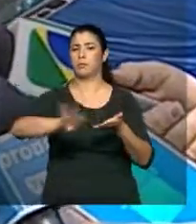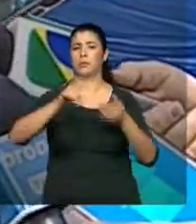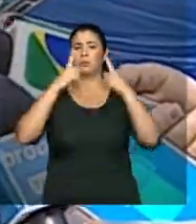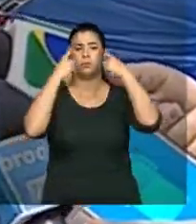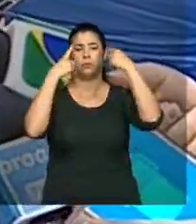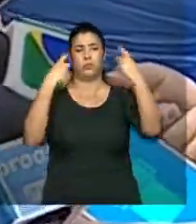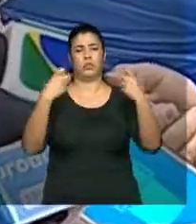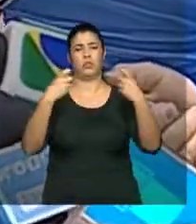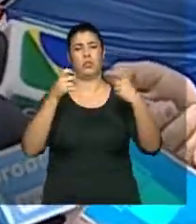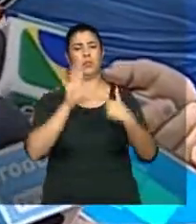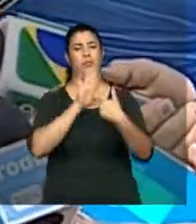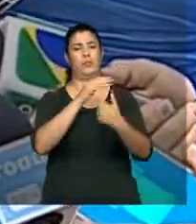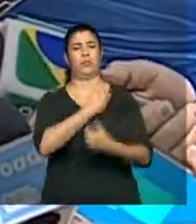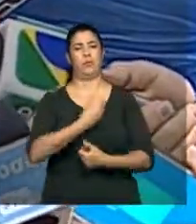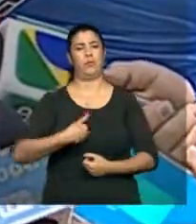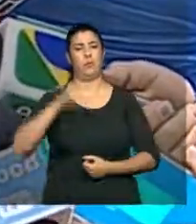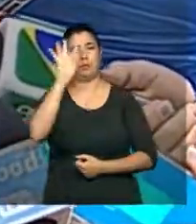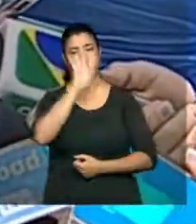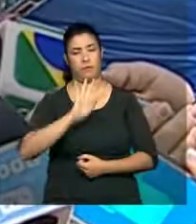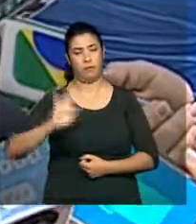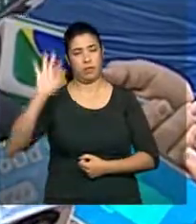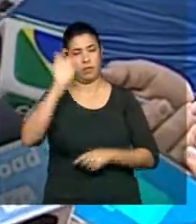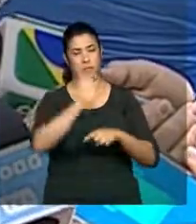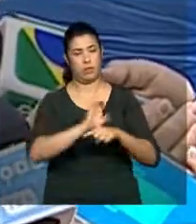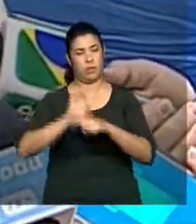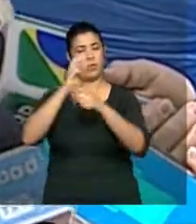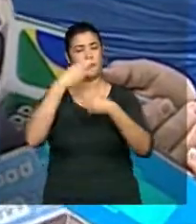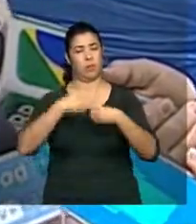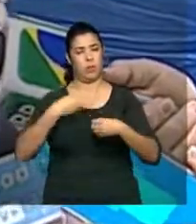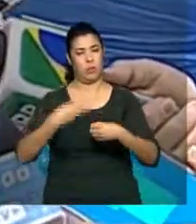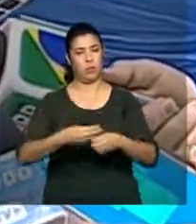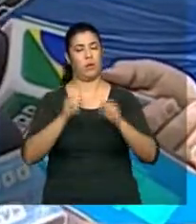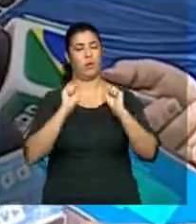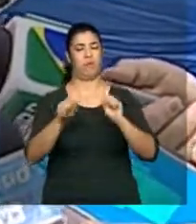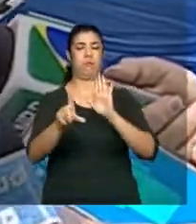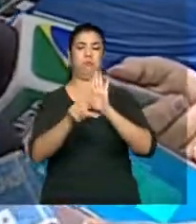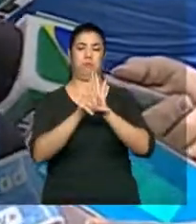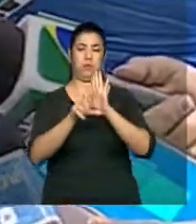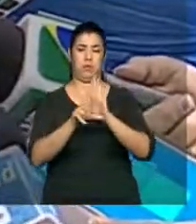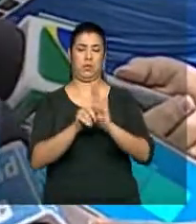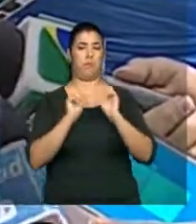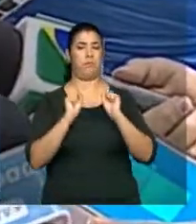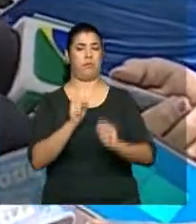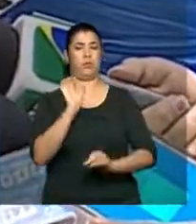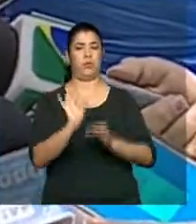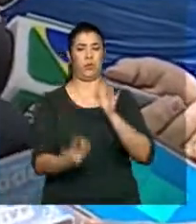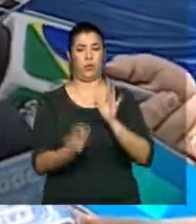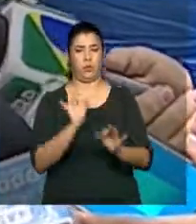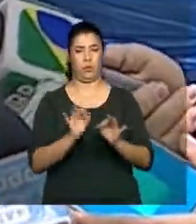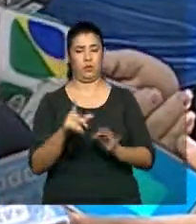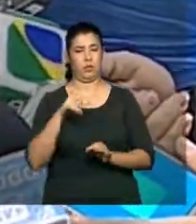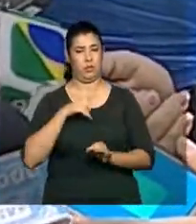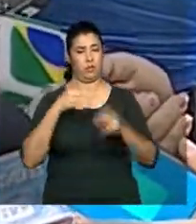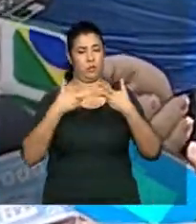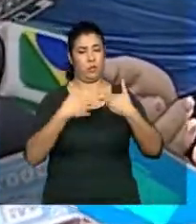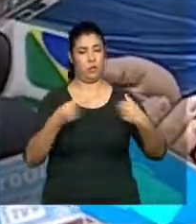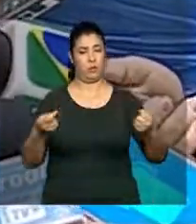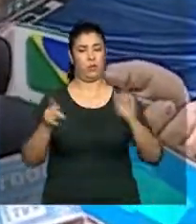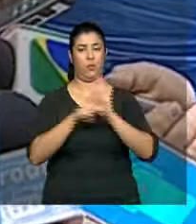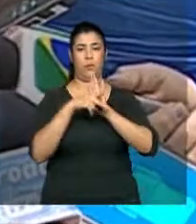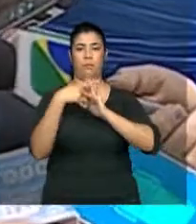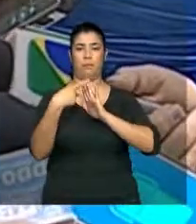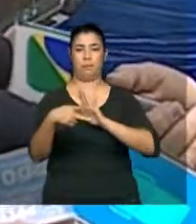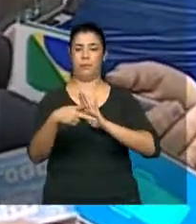não só pelo governo federal, mas governos estaduais, municipais, poder legislativo, poder judiciário, é que tem condições de fazer